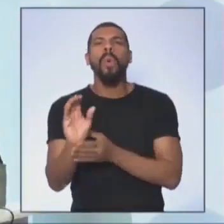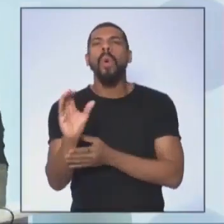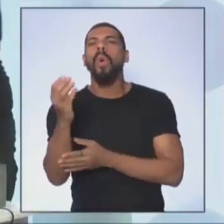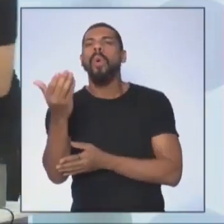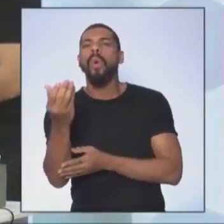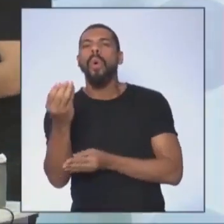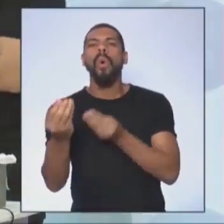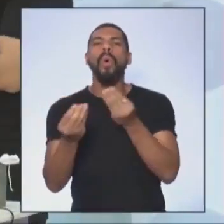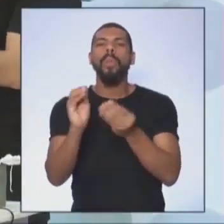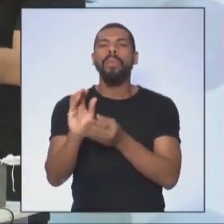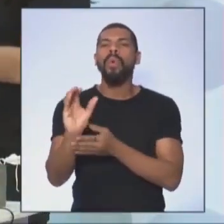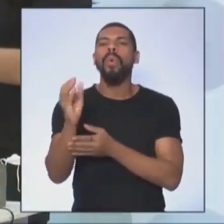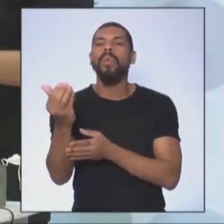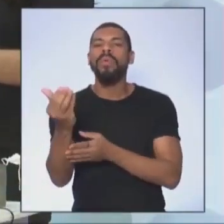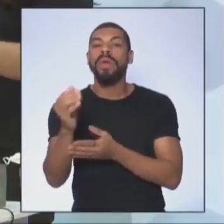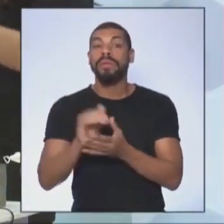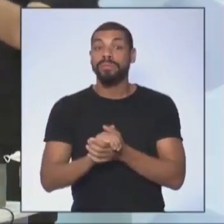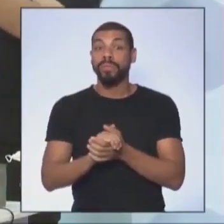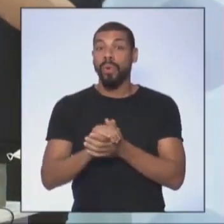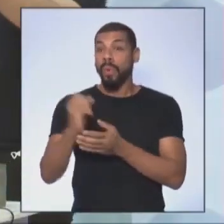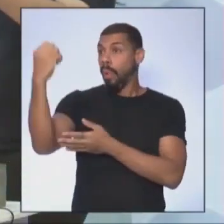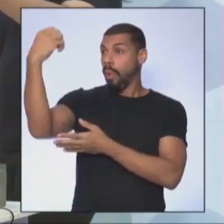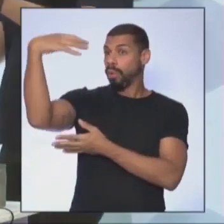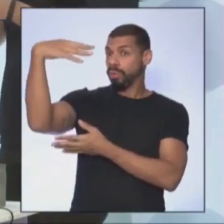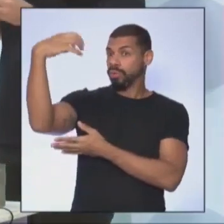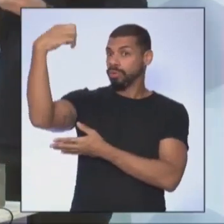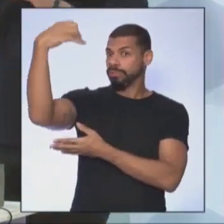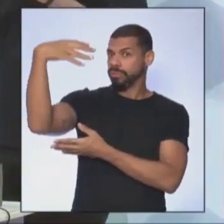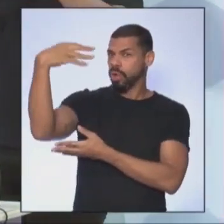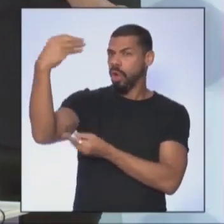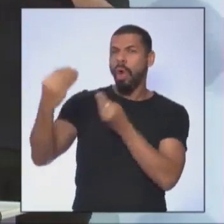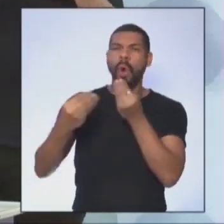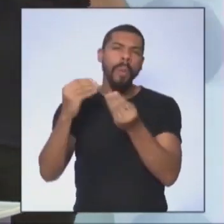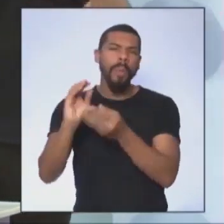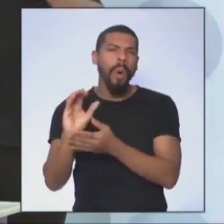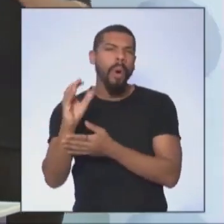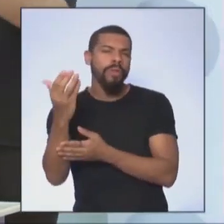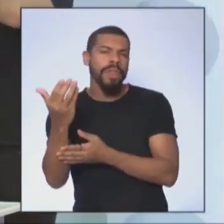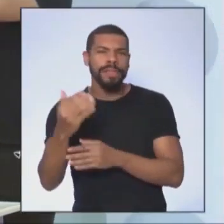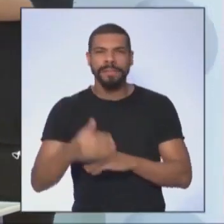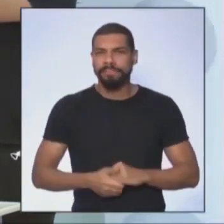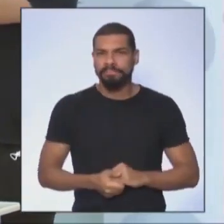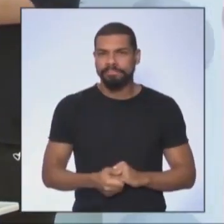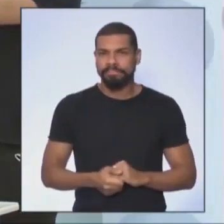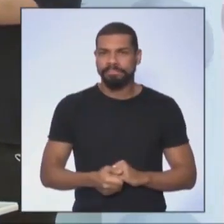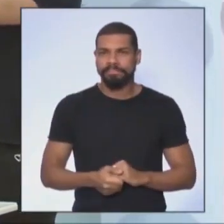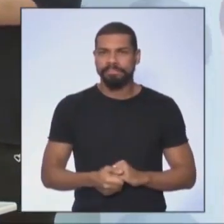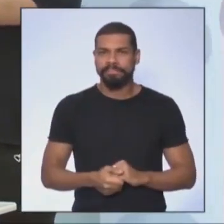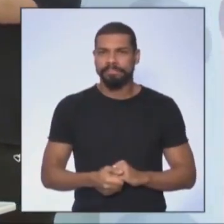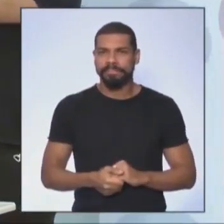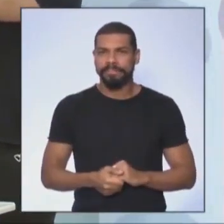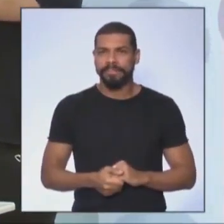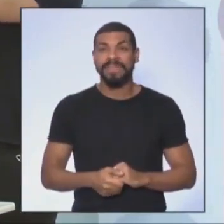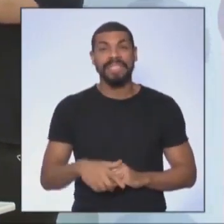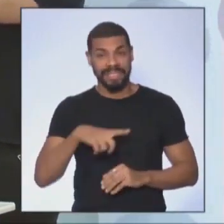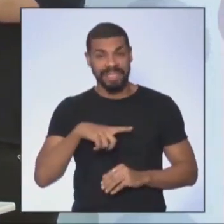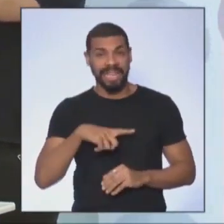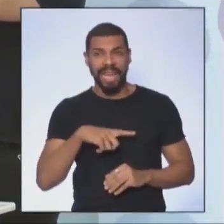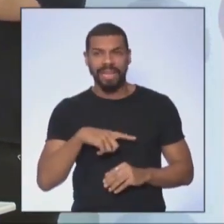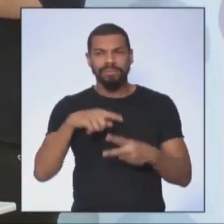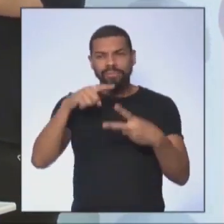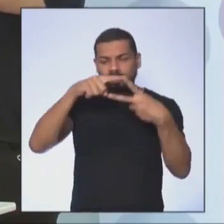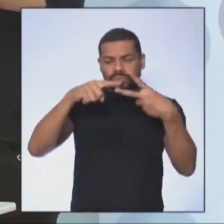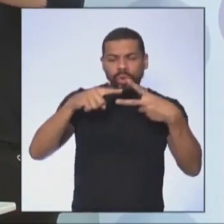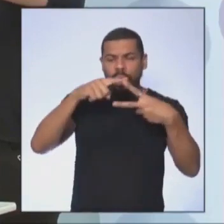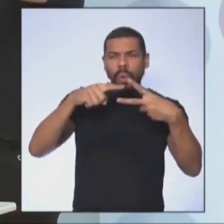acontece com a luz. Ou seja, como que a luz é polarizada. Como você viu aqui, temos dois polarizadores. Na